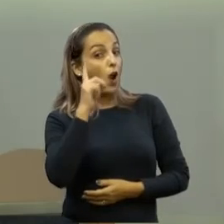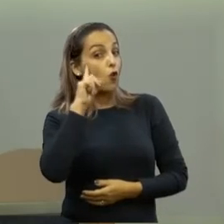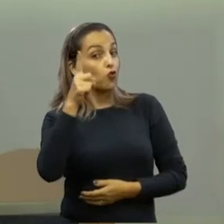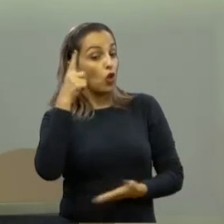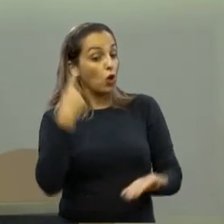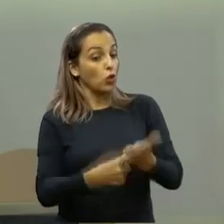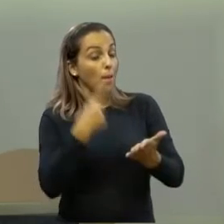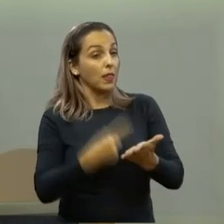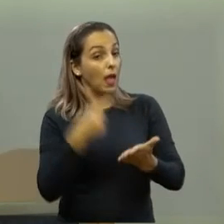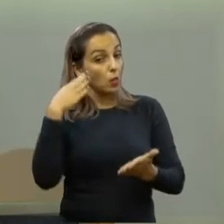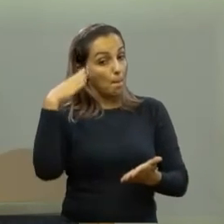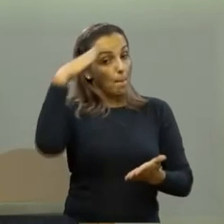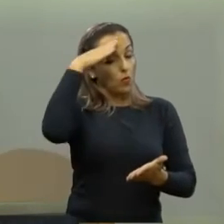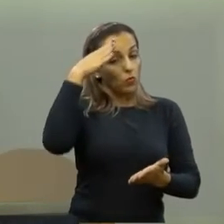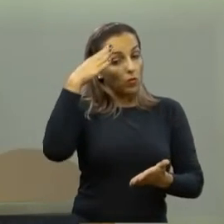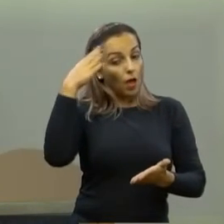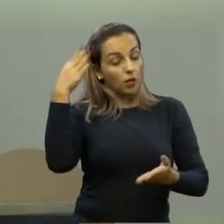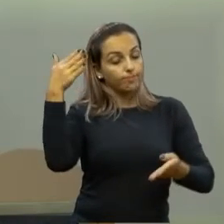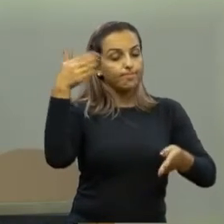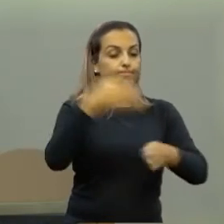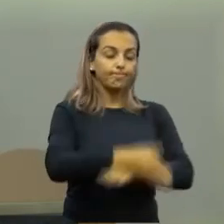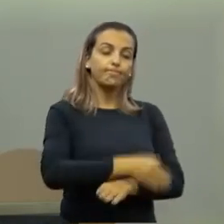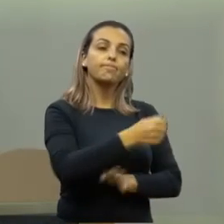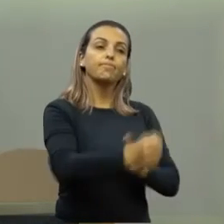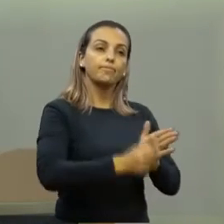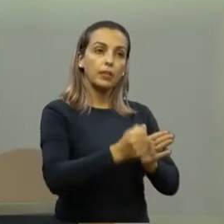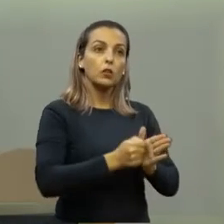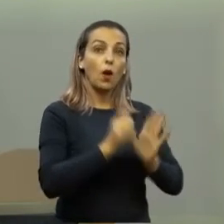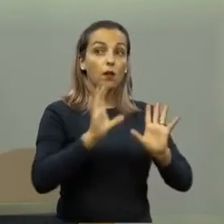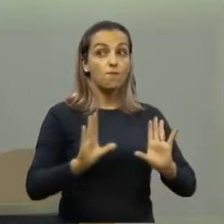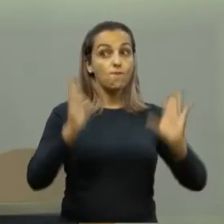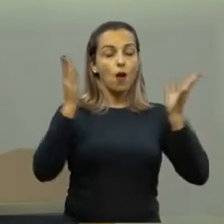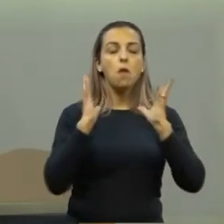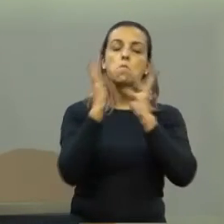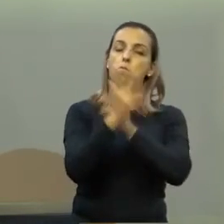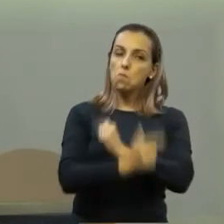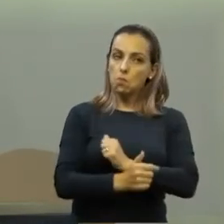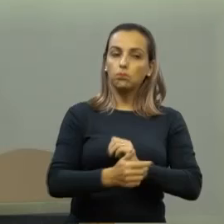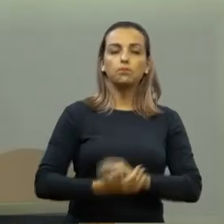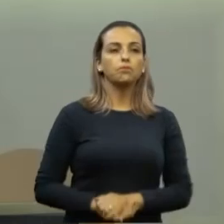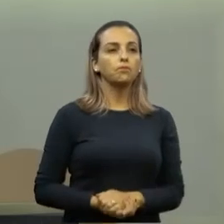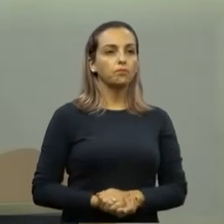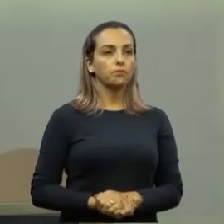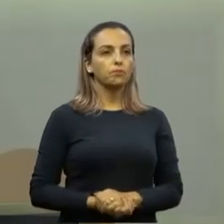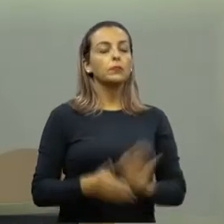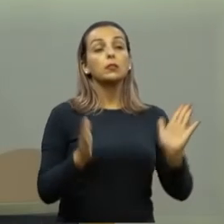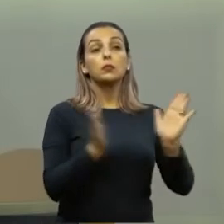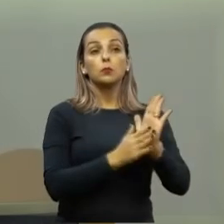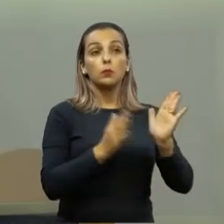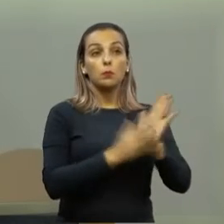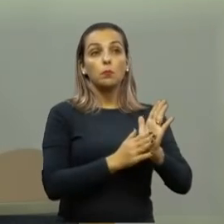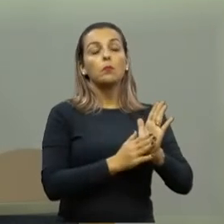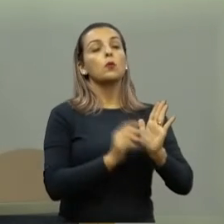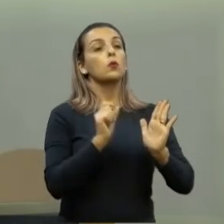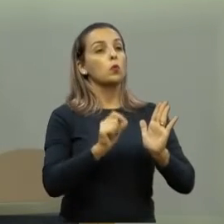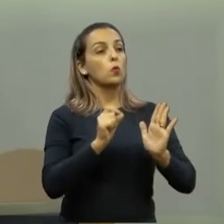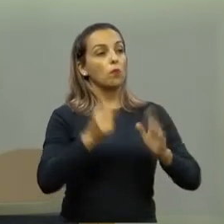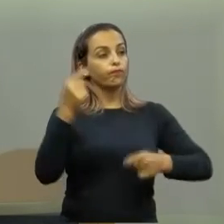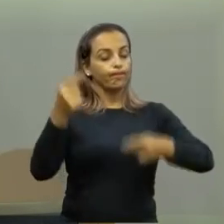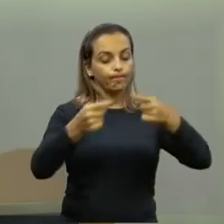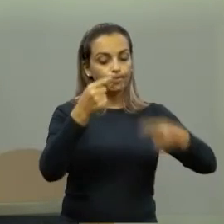tá tudo certinho aí o a coisa vai vai ser bonita com o intuito de promover propor formentar